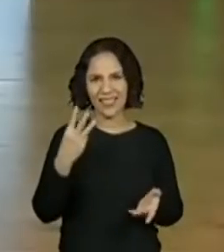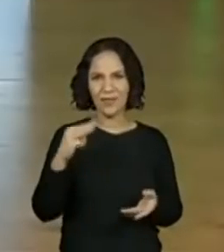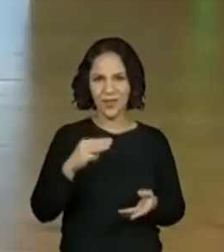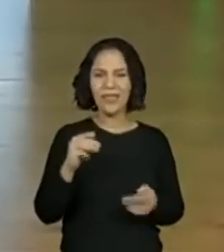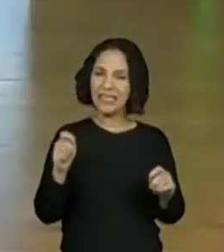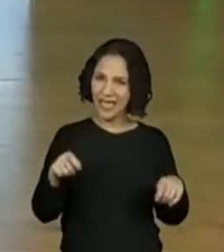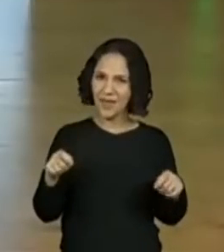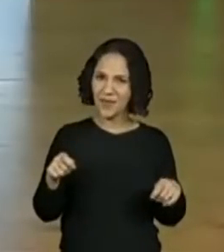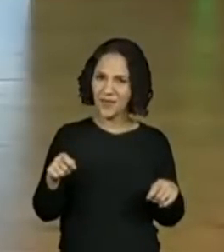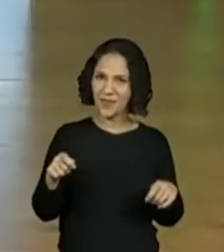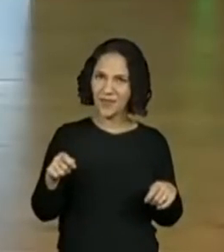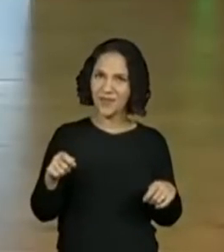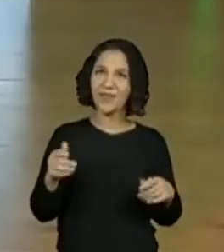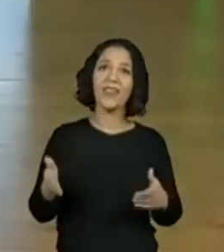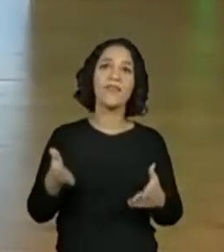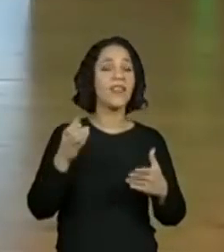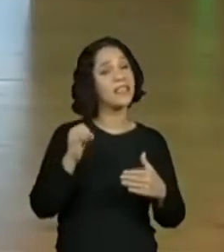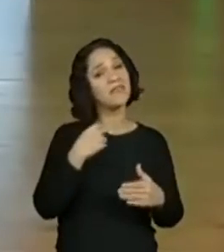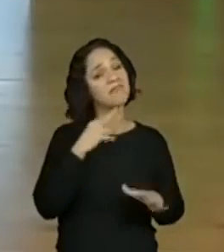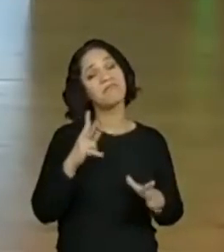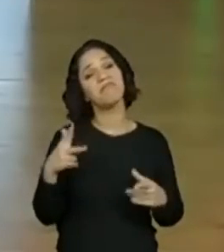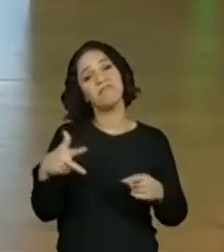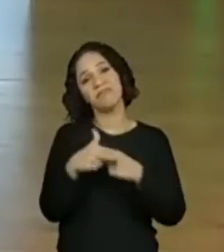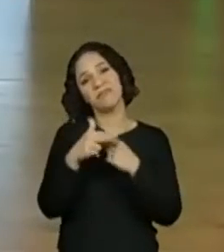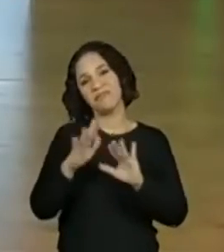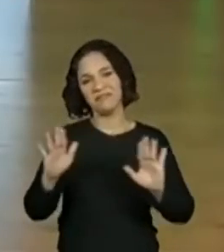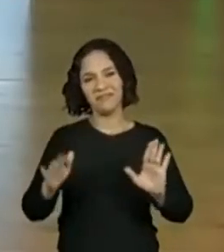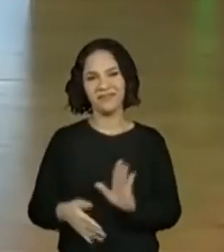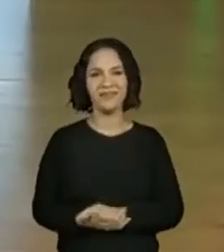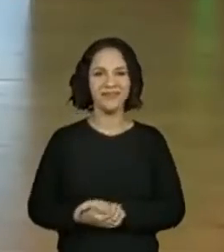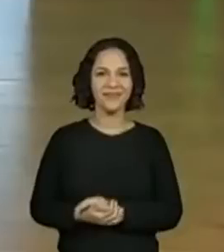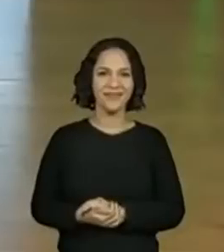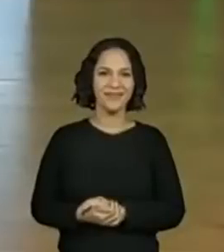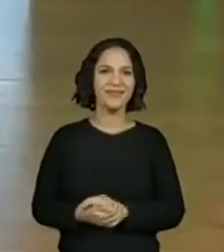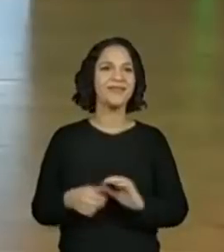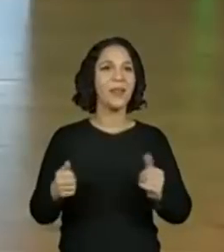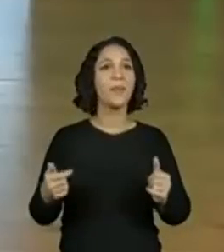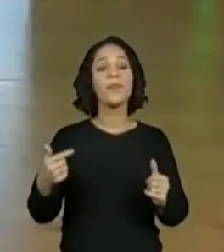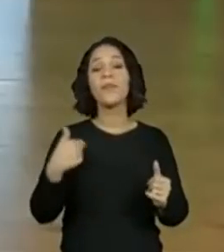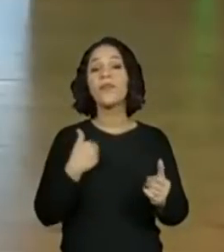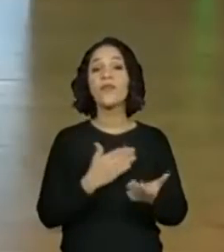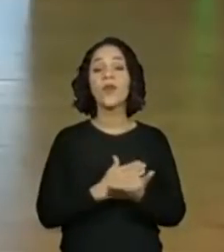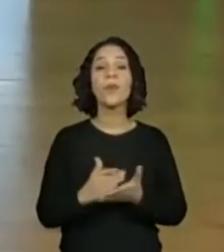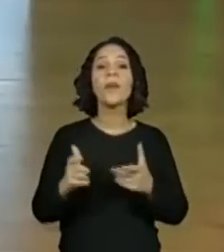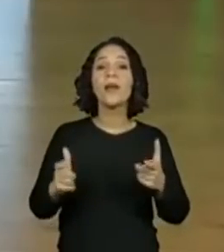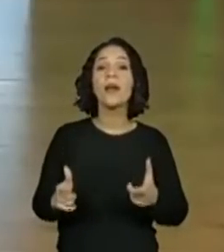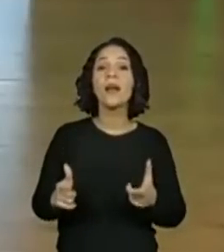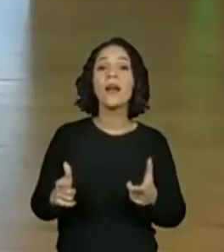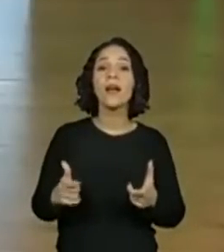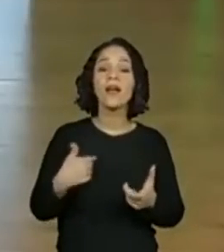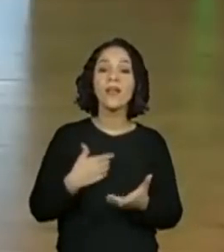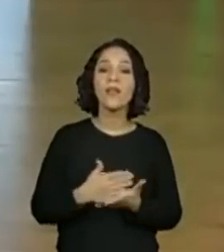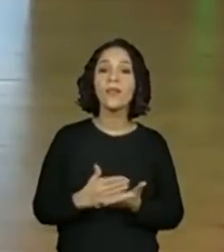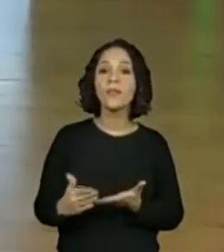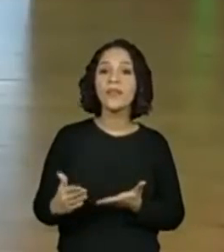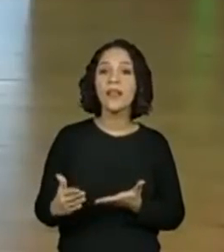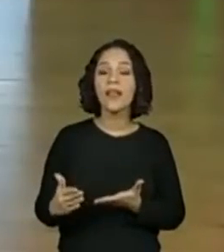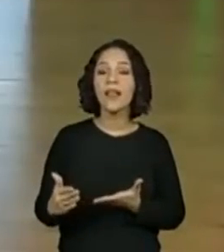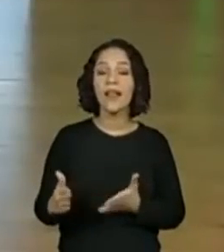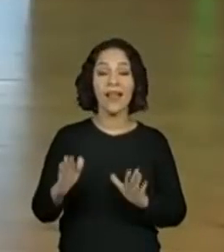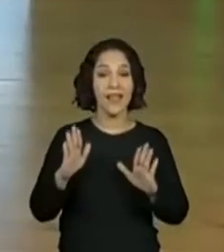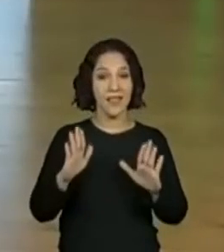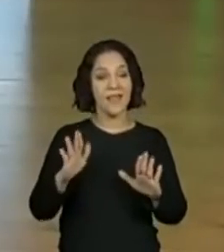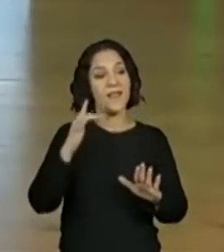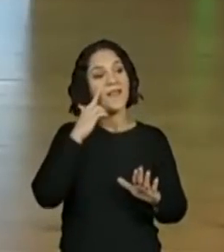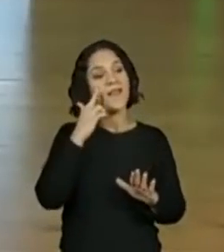dá um pouquinho. Pode, qualquer coisa aí vai parando. A gente para, né? Então, por onde que a ProRe começa? Vocês que vão falar aí. Agora